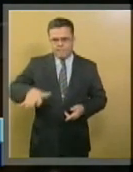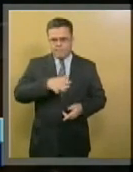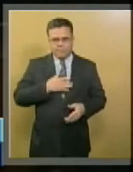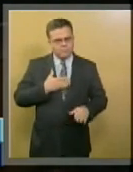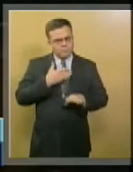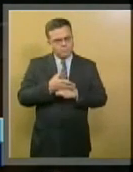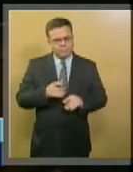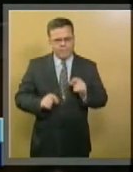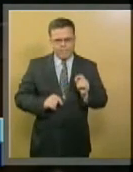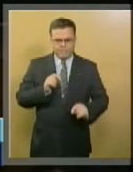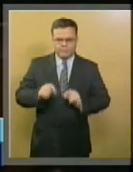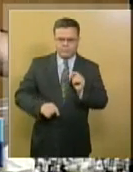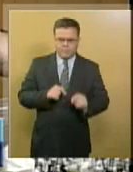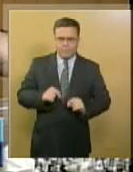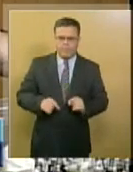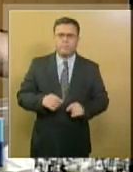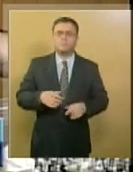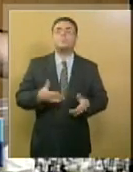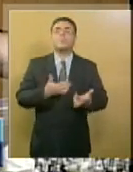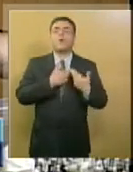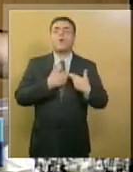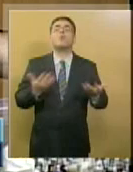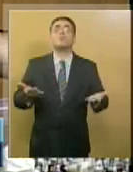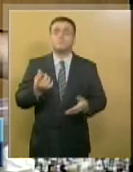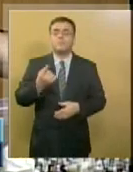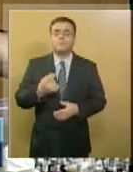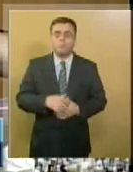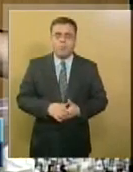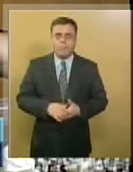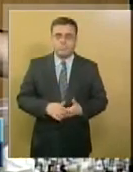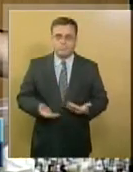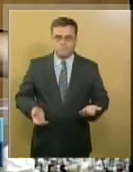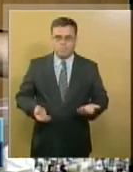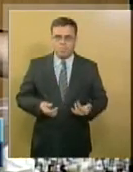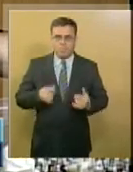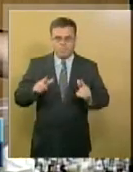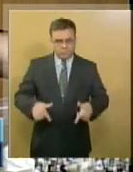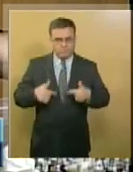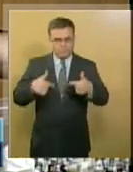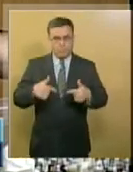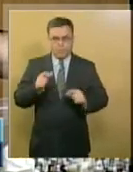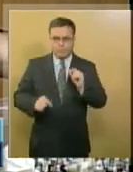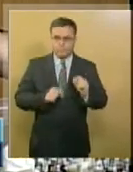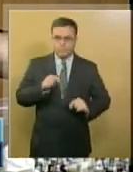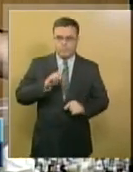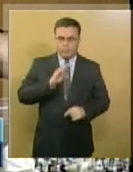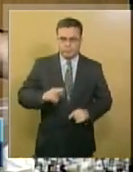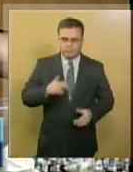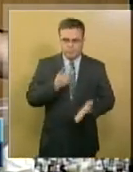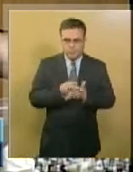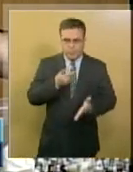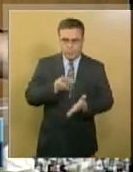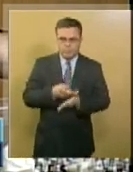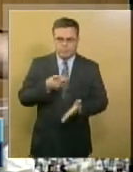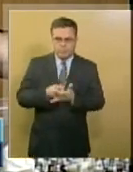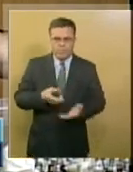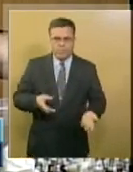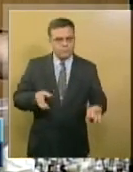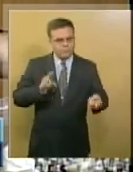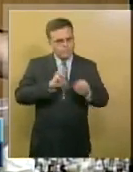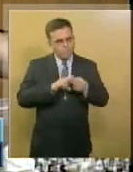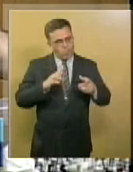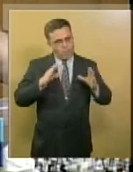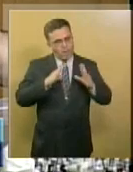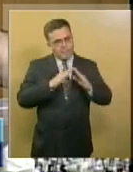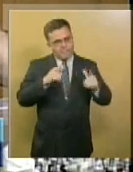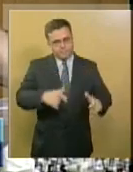desse, cadê a responsabilidade? O que eu defendo, senhores, não é a permanência em abrigos. O que eu